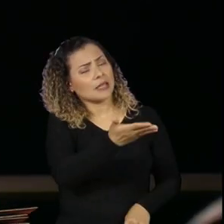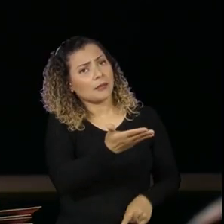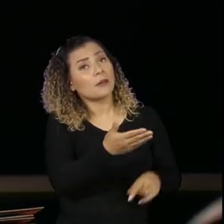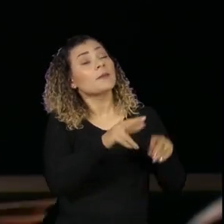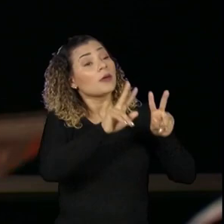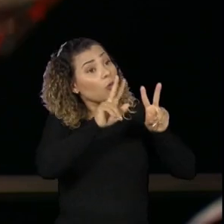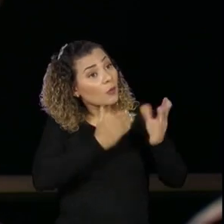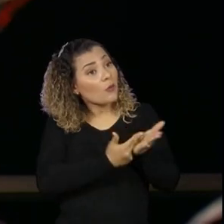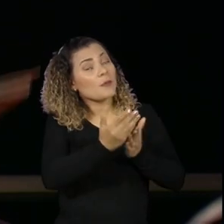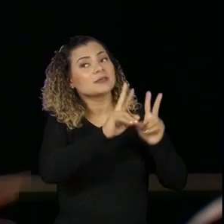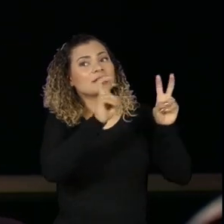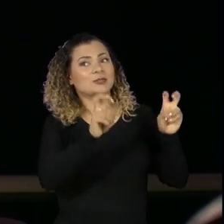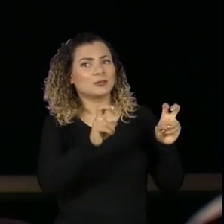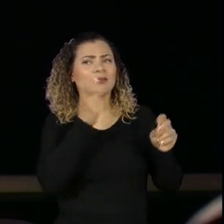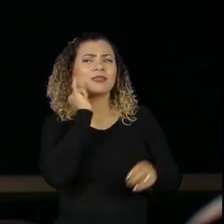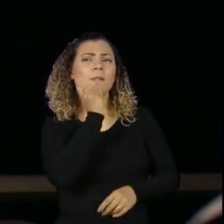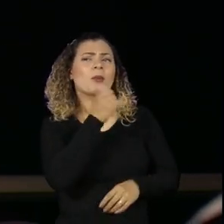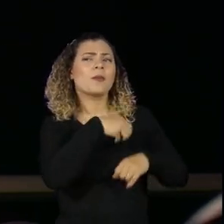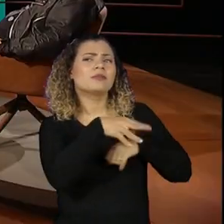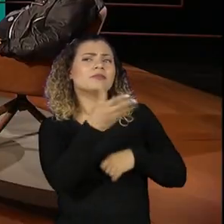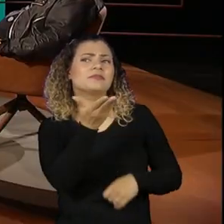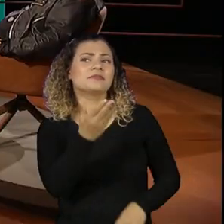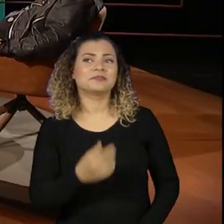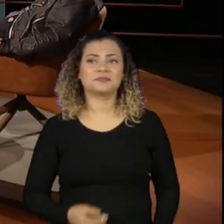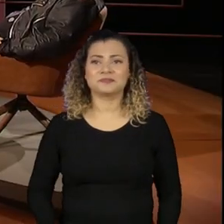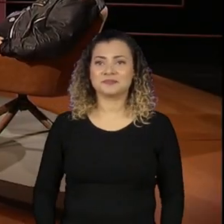esse assunto, nós temos um depoimento aí para você ver.